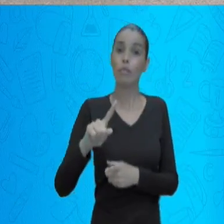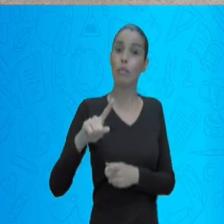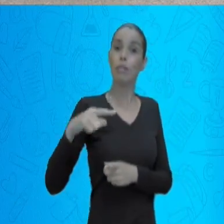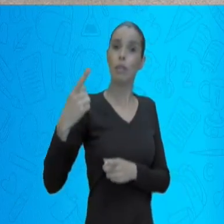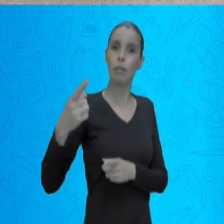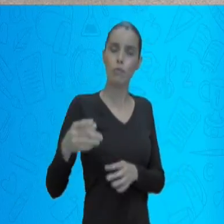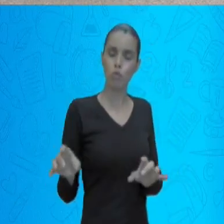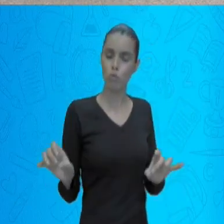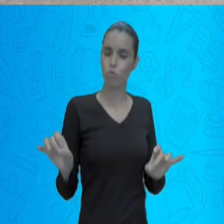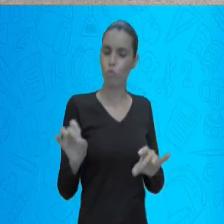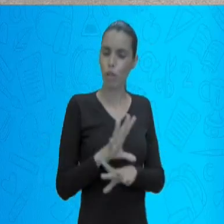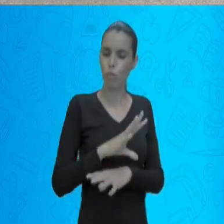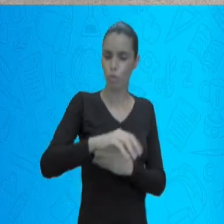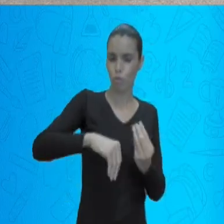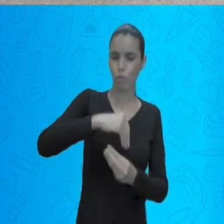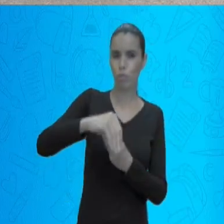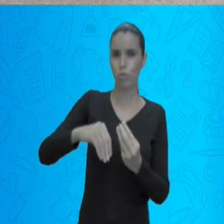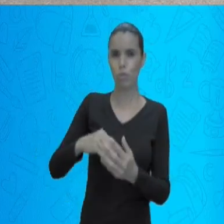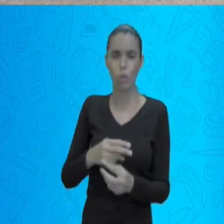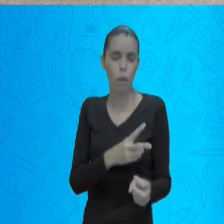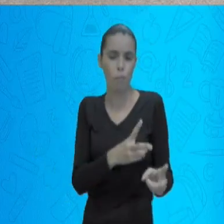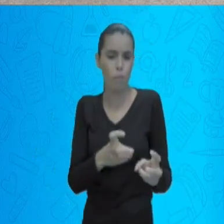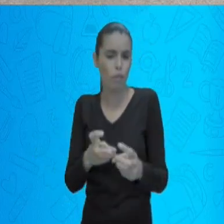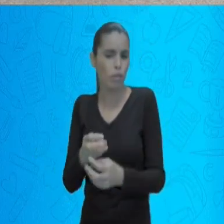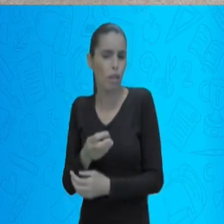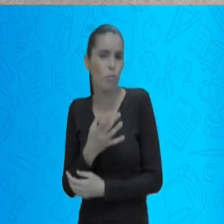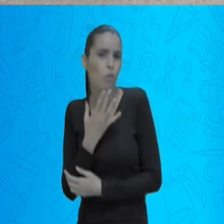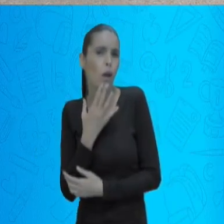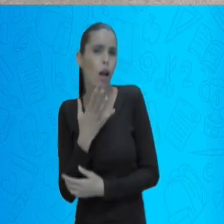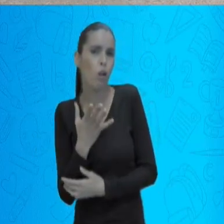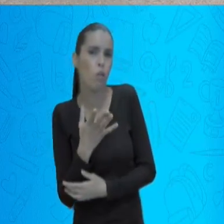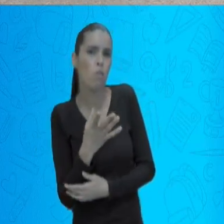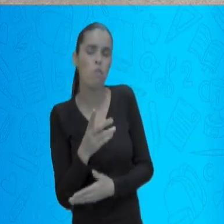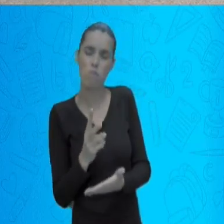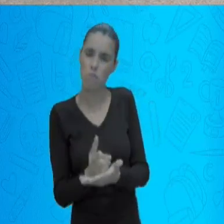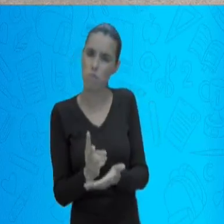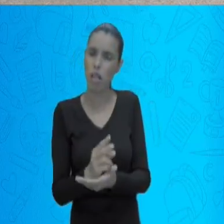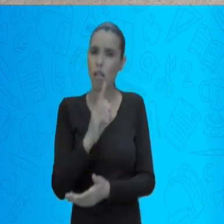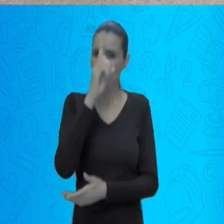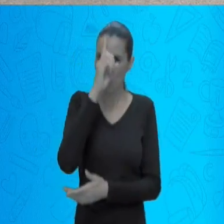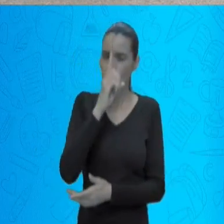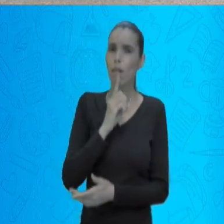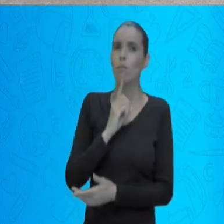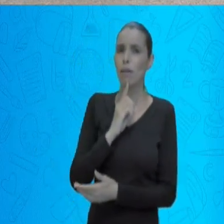o leite, a manteiga ficou aqui. Não. Então é um exemplo de mistura